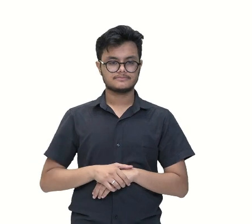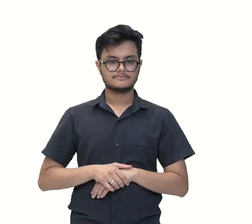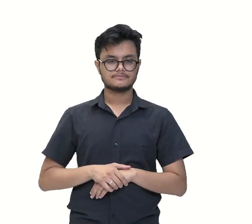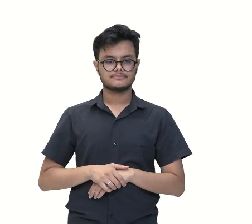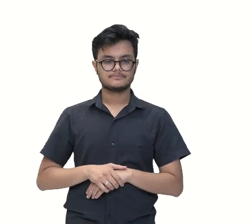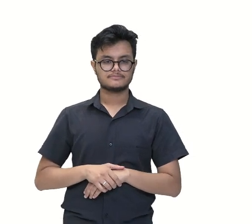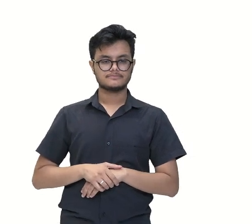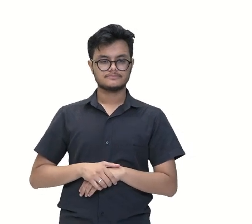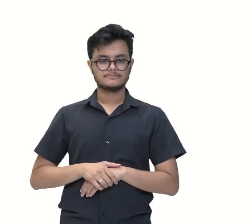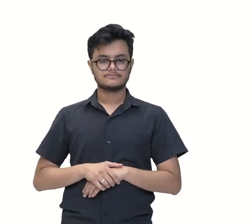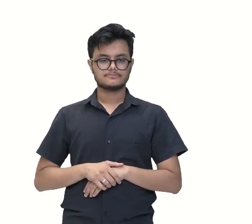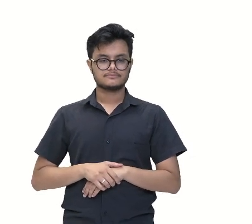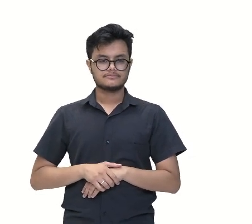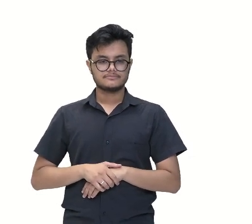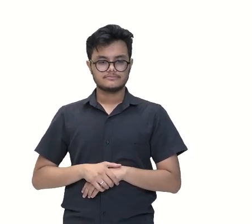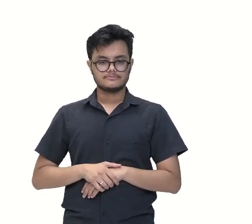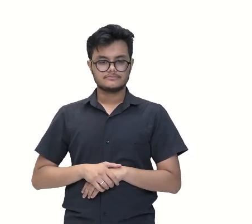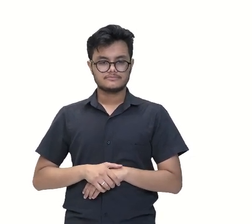b...